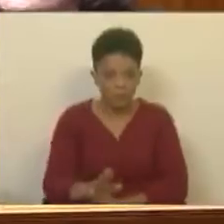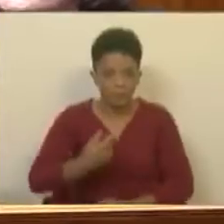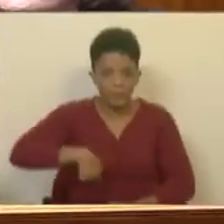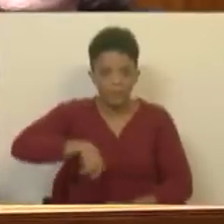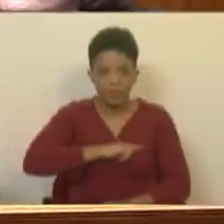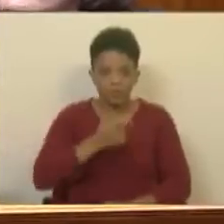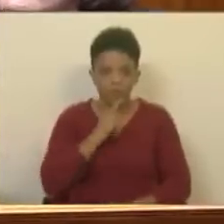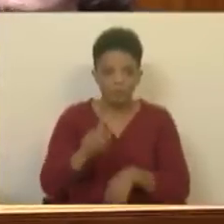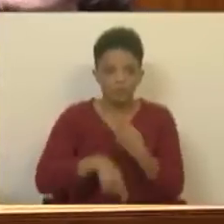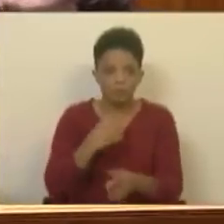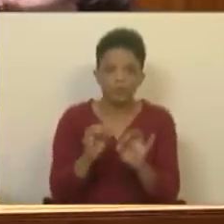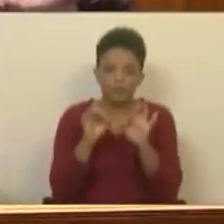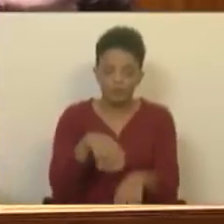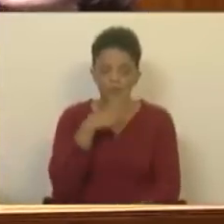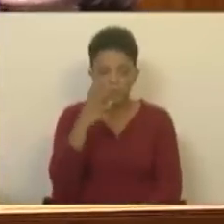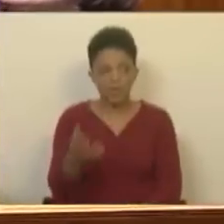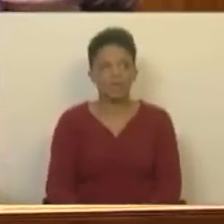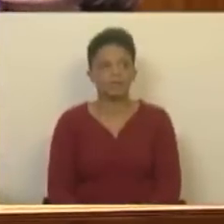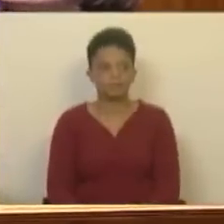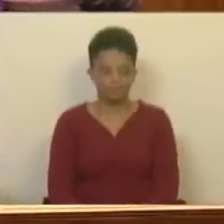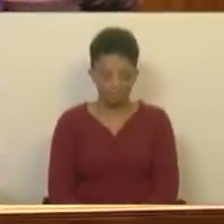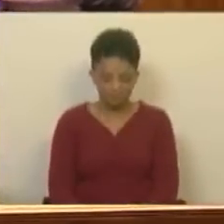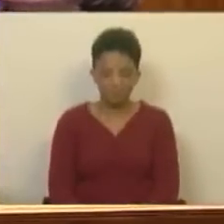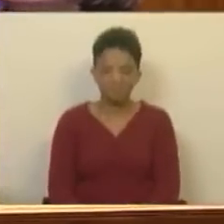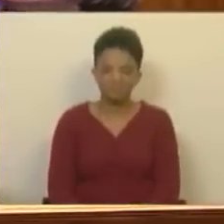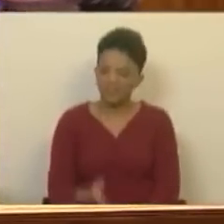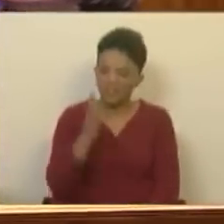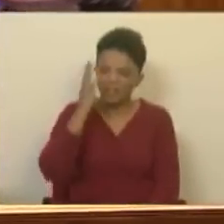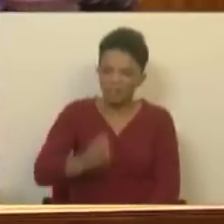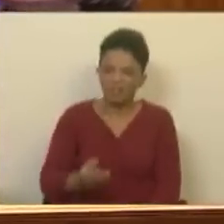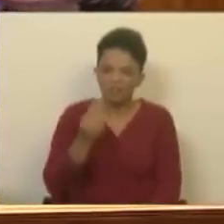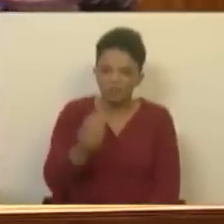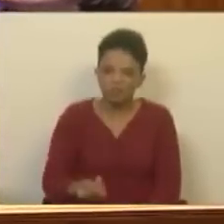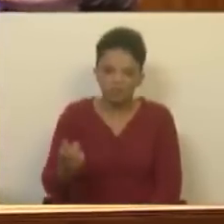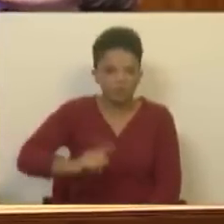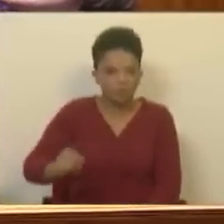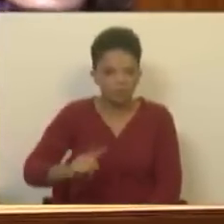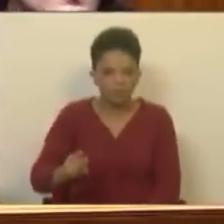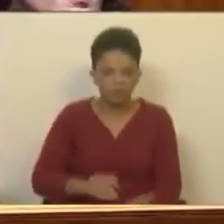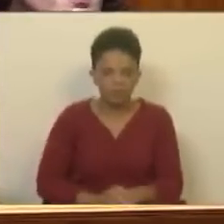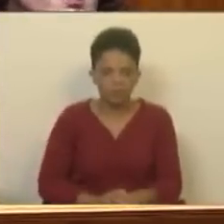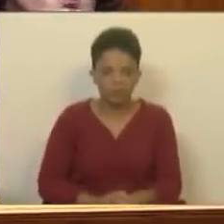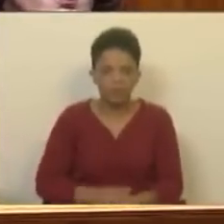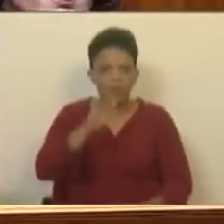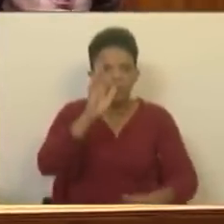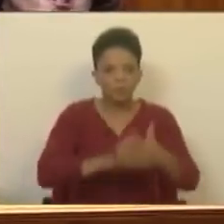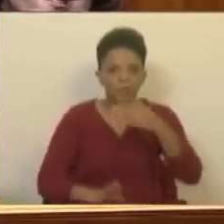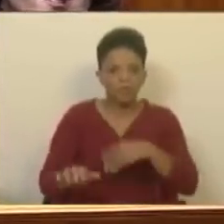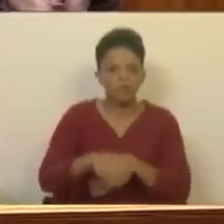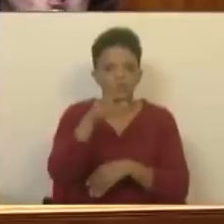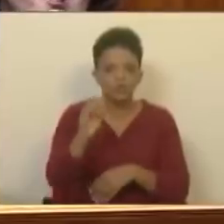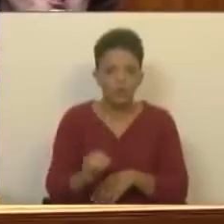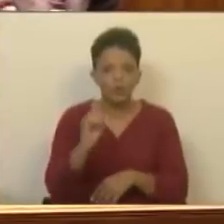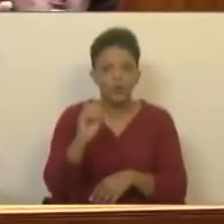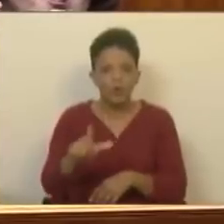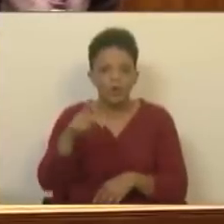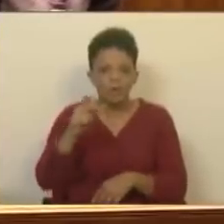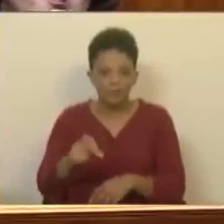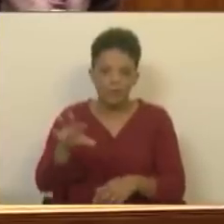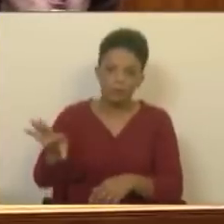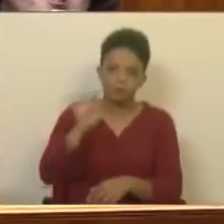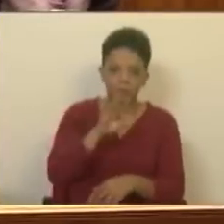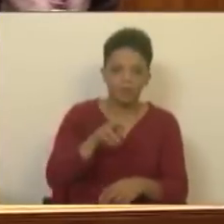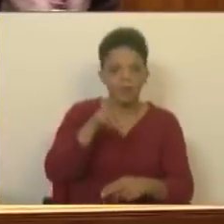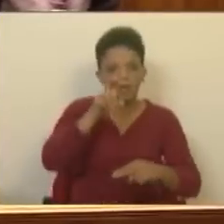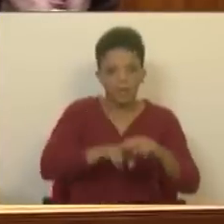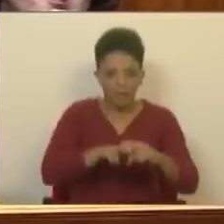nós não podemos depois chegar ao fim e dizer é muito injusto o nosso camarada João Oliveira nome decide eleito Vamos aumentar o número do